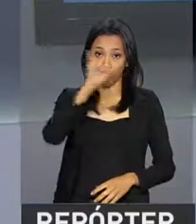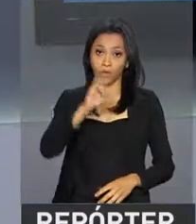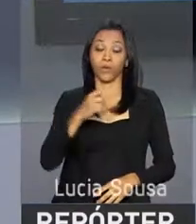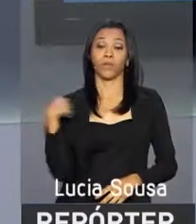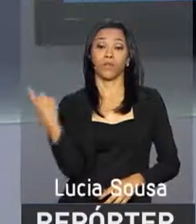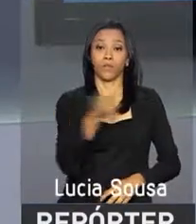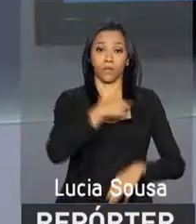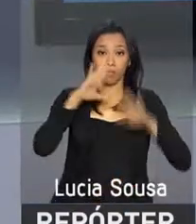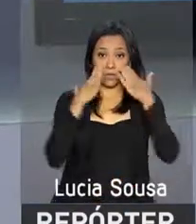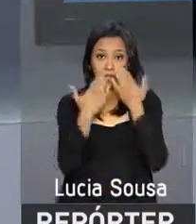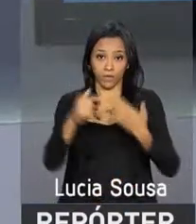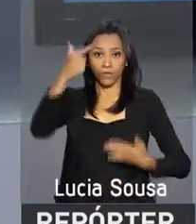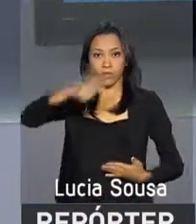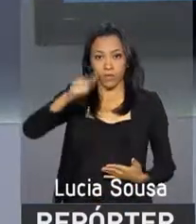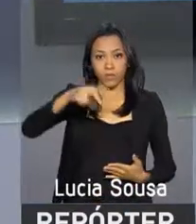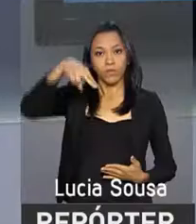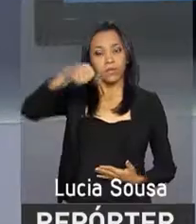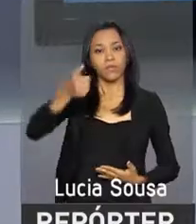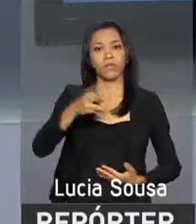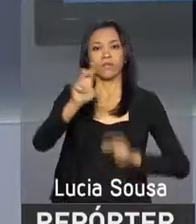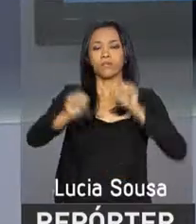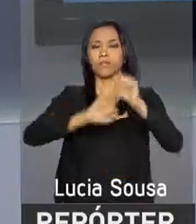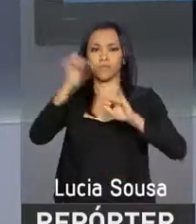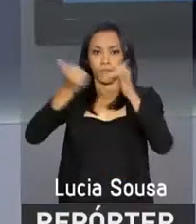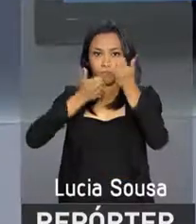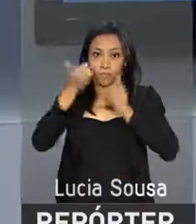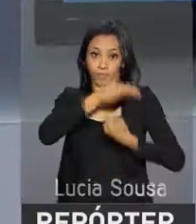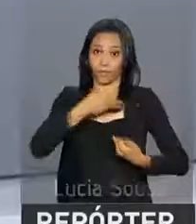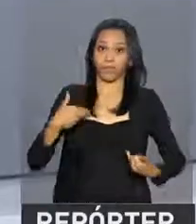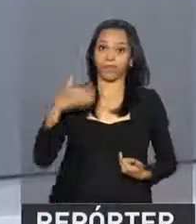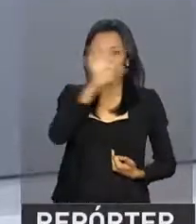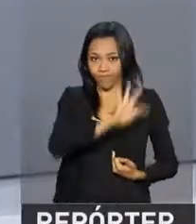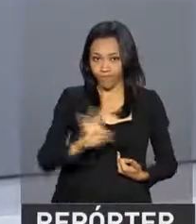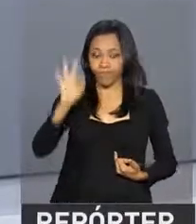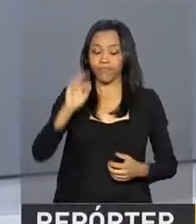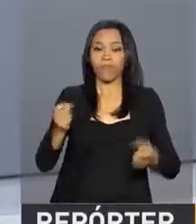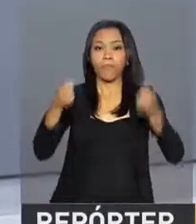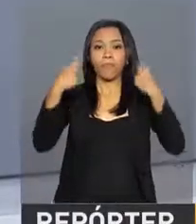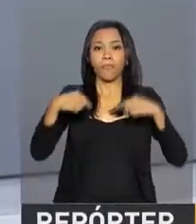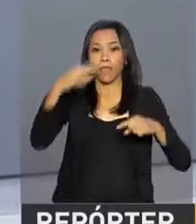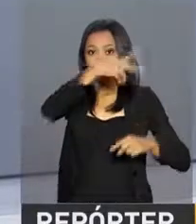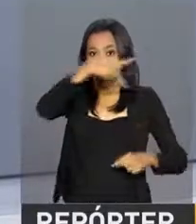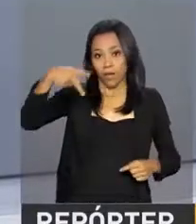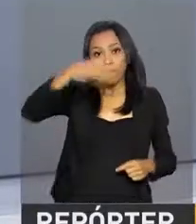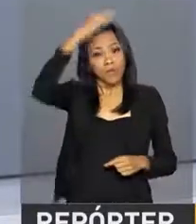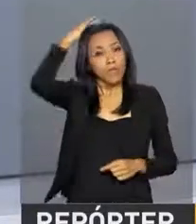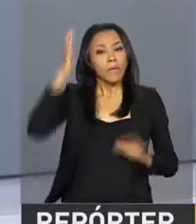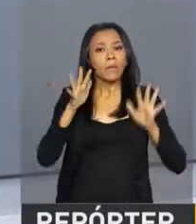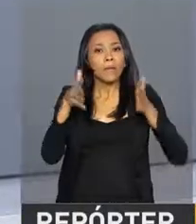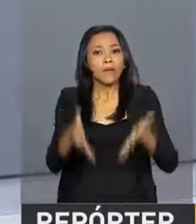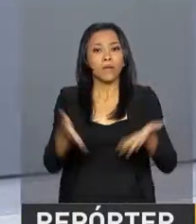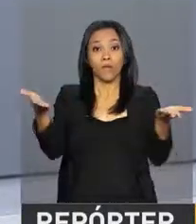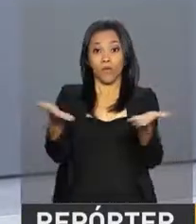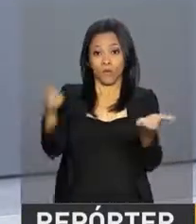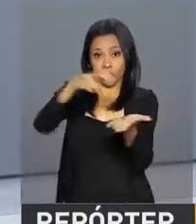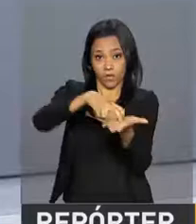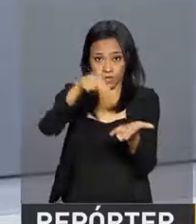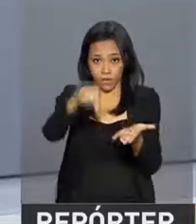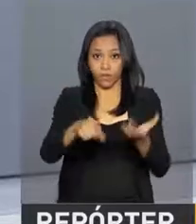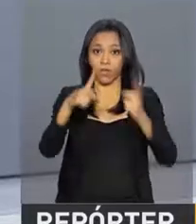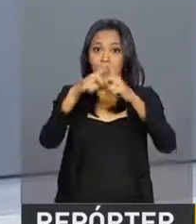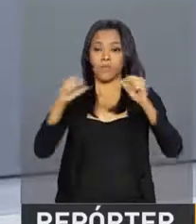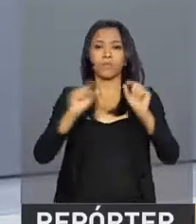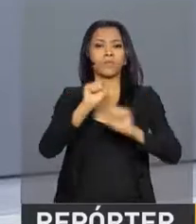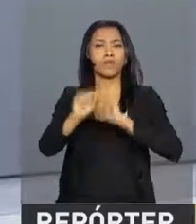Olá, voltamos com o repórter NBR com as notícias do governo federal. O presidente Michel Temer participou hoje pela manhã, aqui em